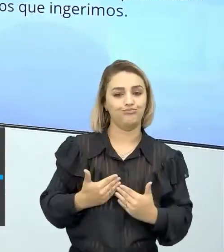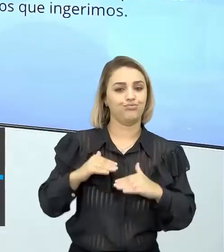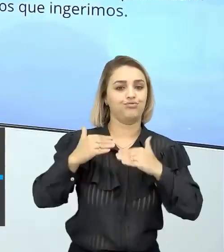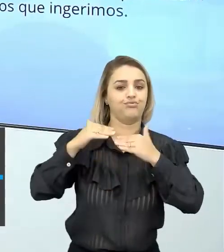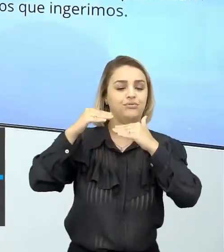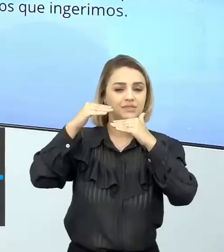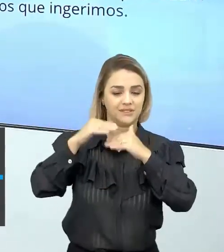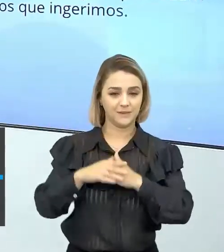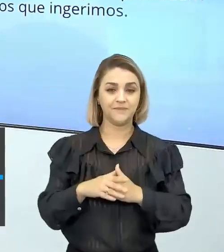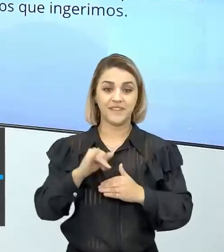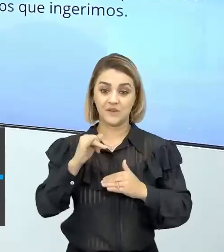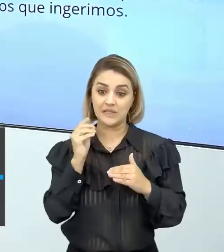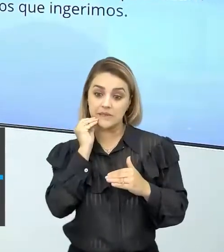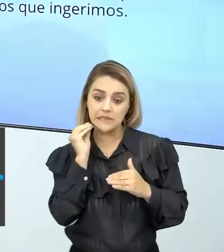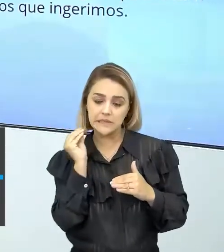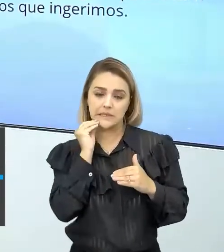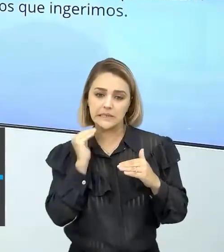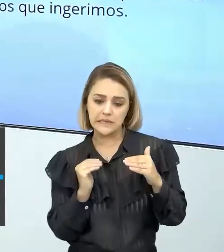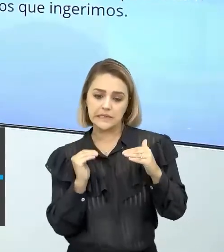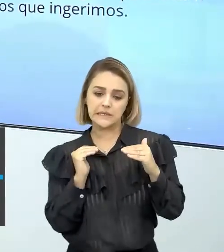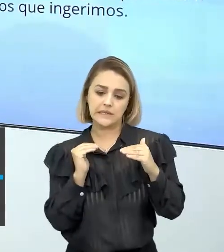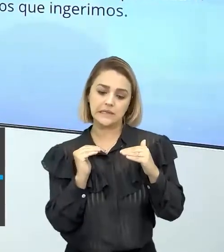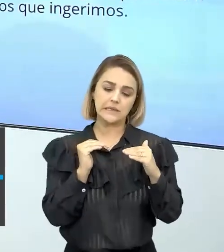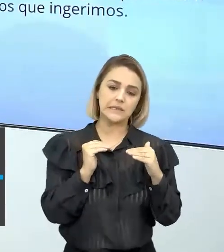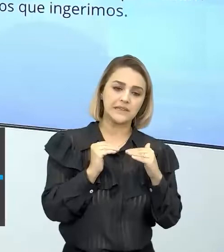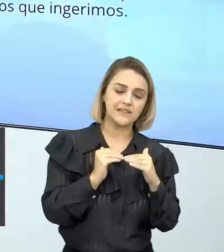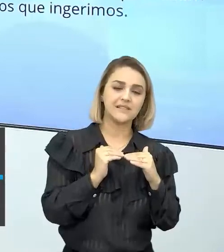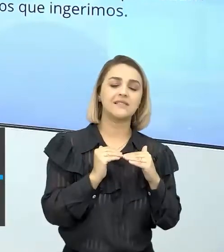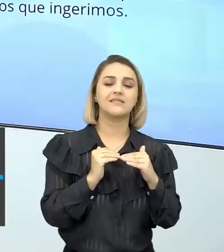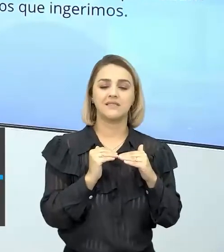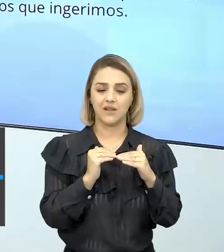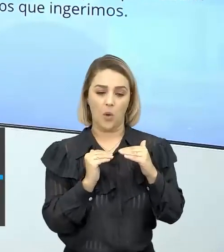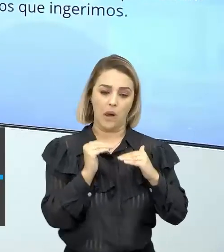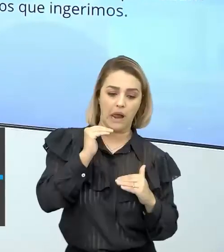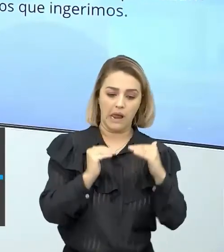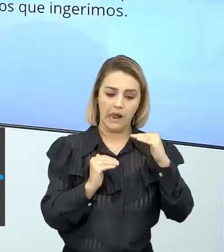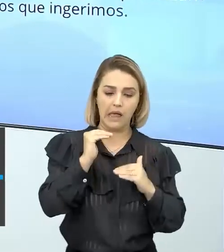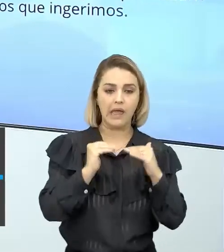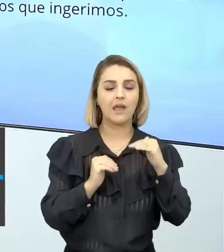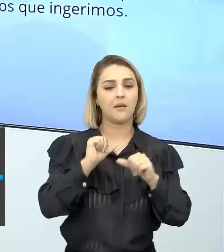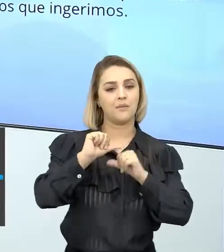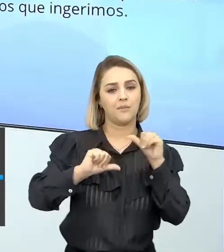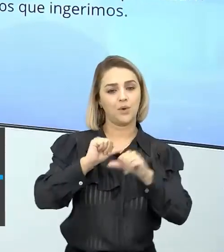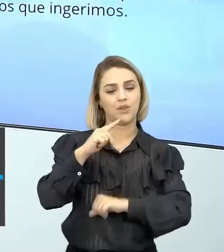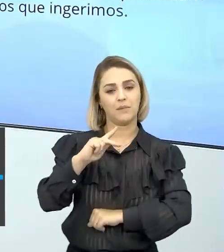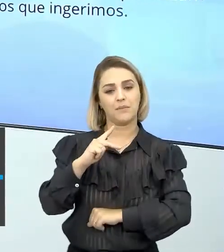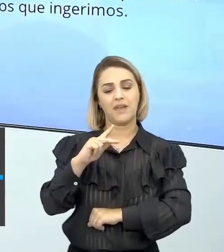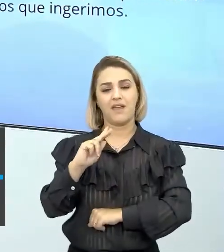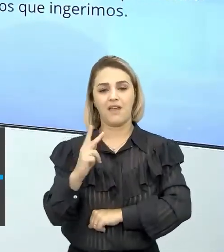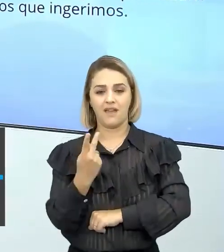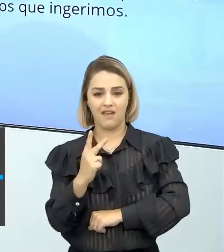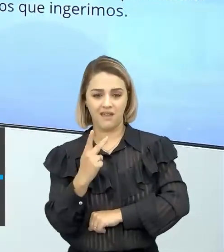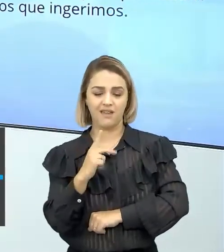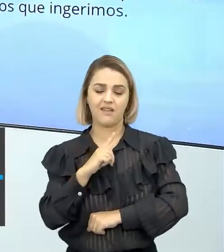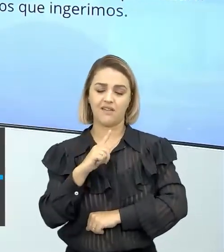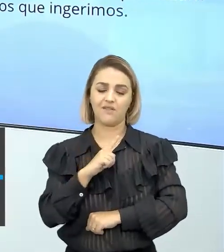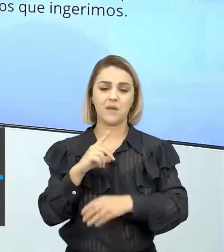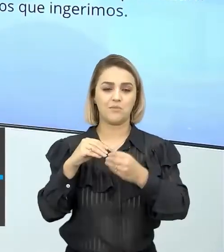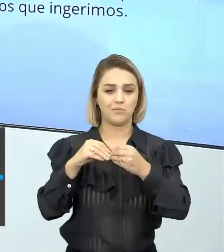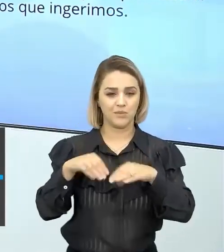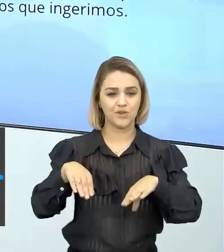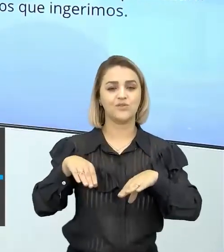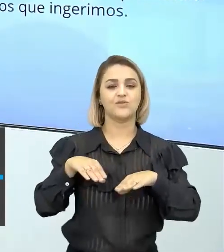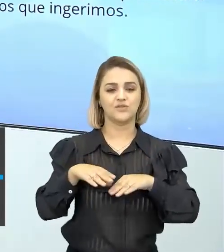se eu altero o equilíbrio, eu altero o pH. E eu alterando o pH, eu vou provocar desnaturação proteica,